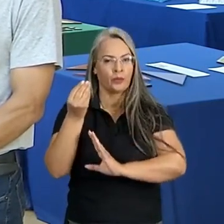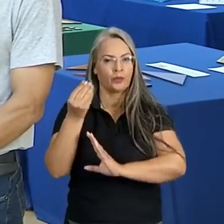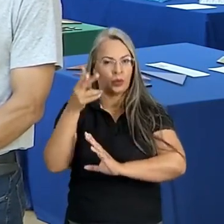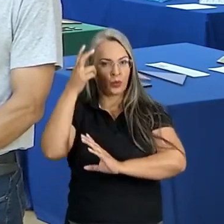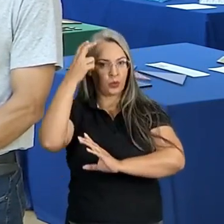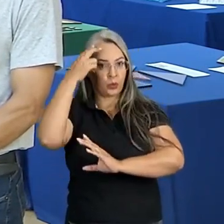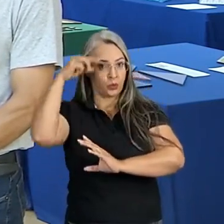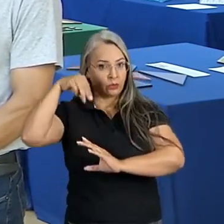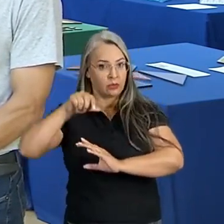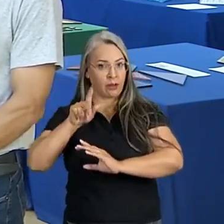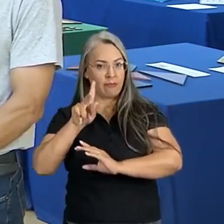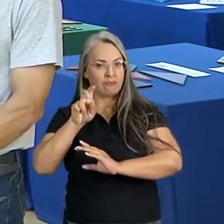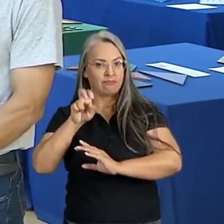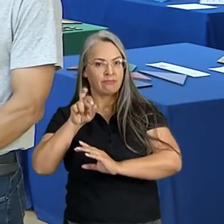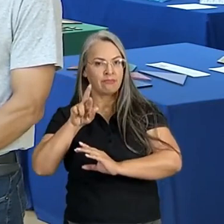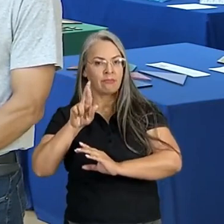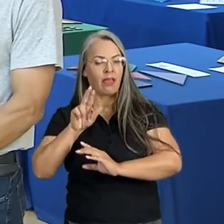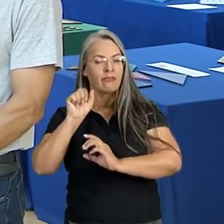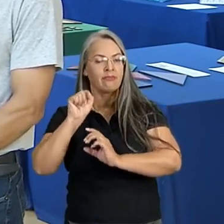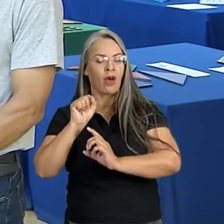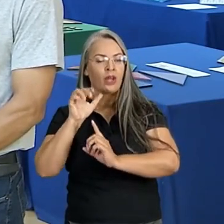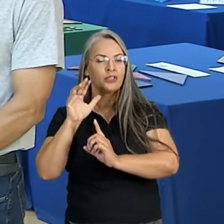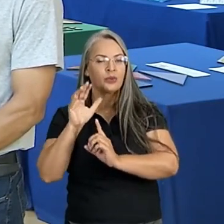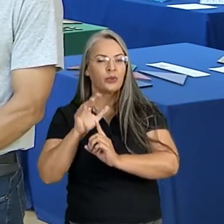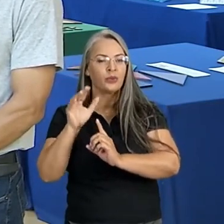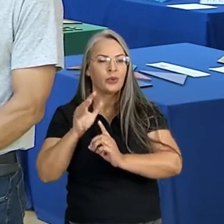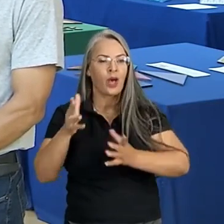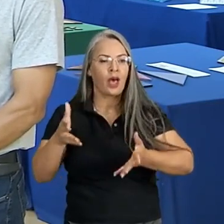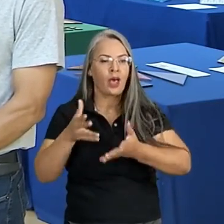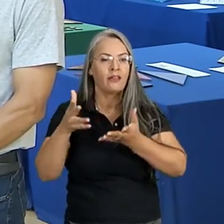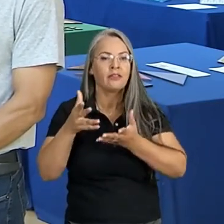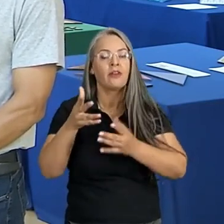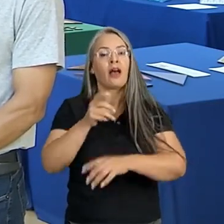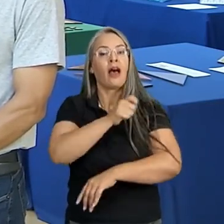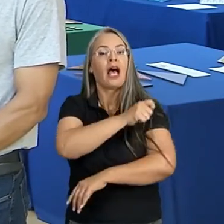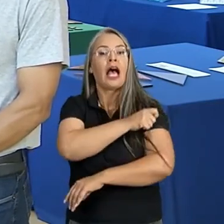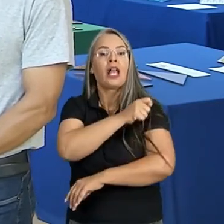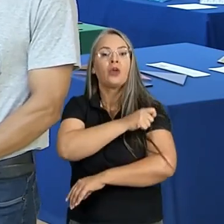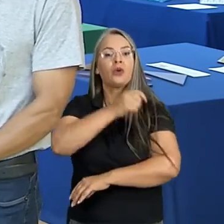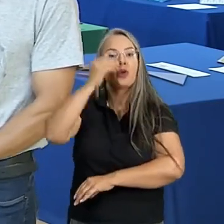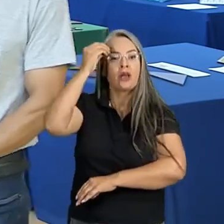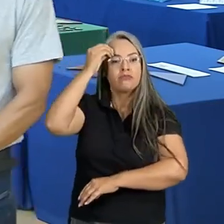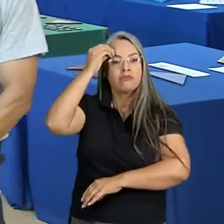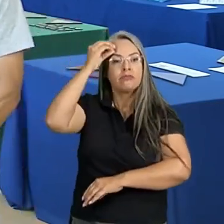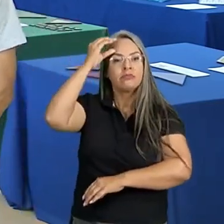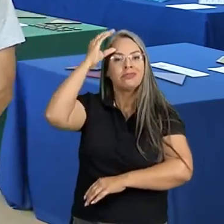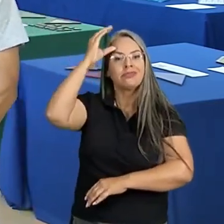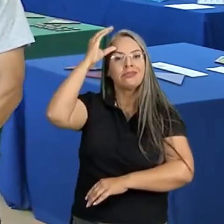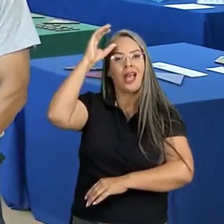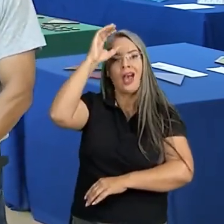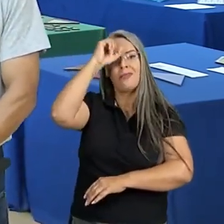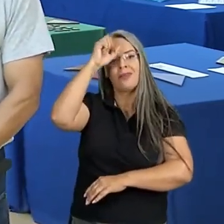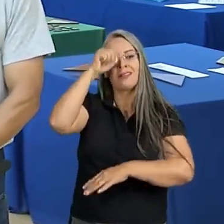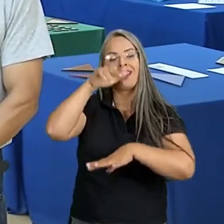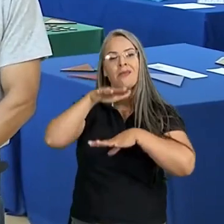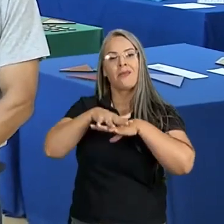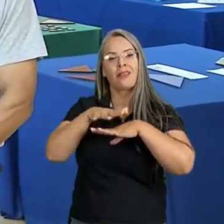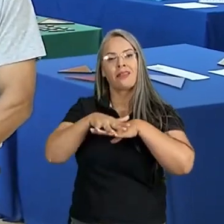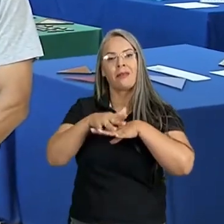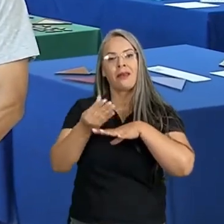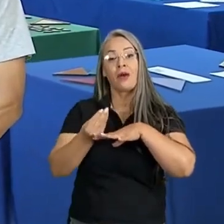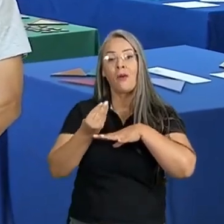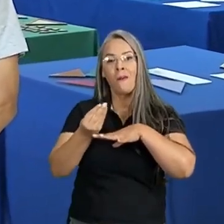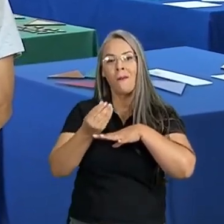o nossos estudantes a desenvolver certa habilidades e competências na matemática isso na matemática a gente tem